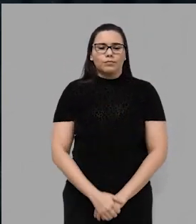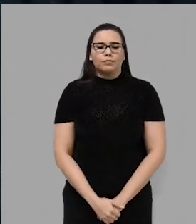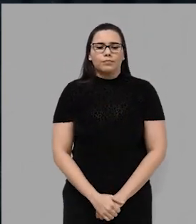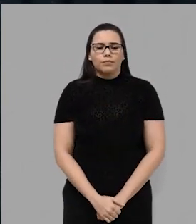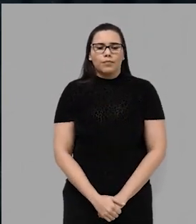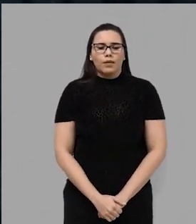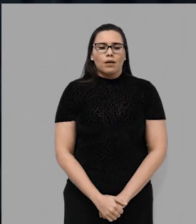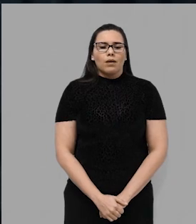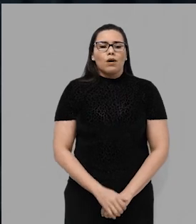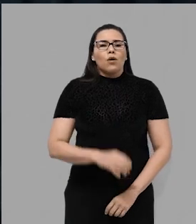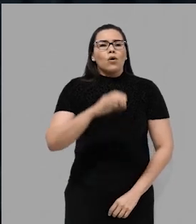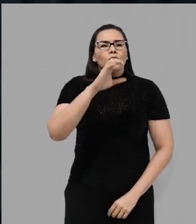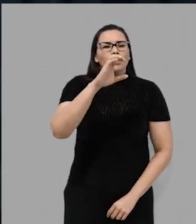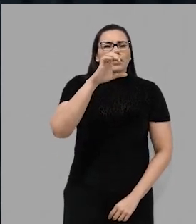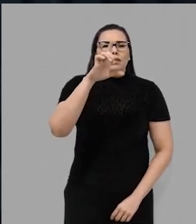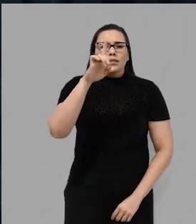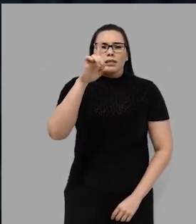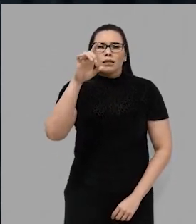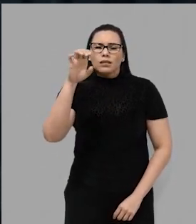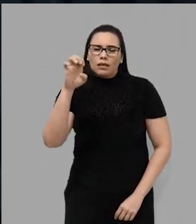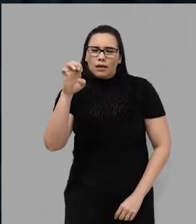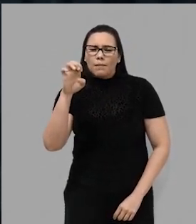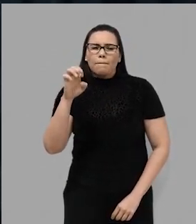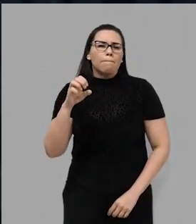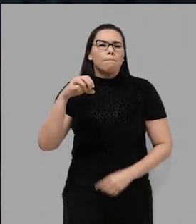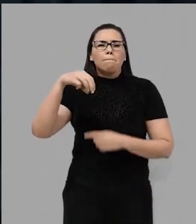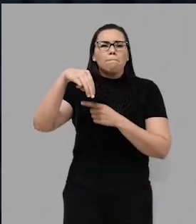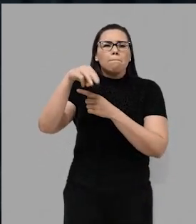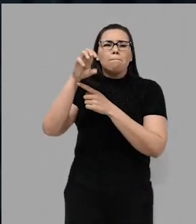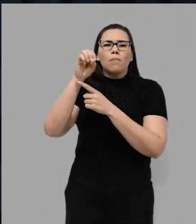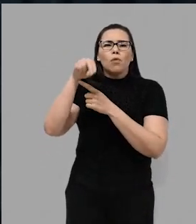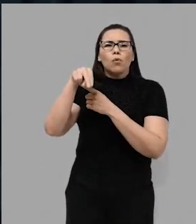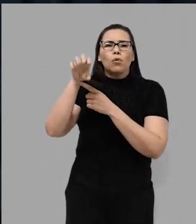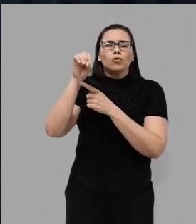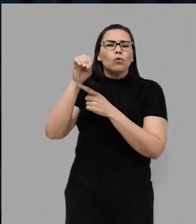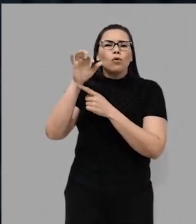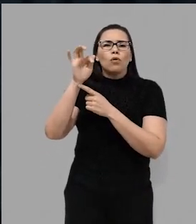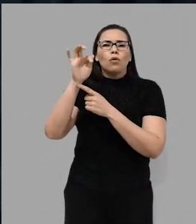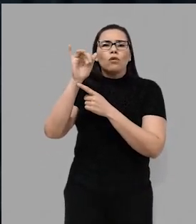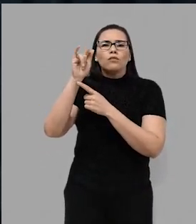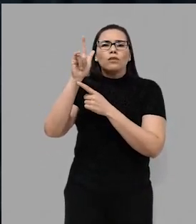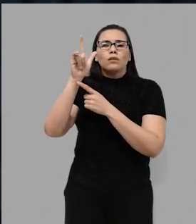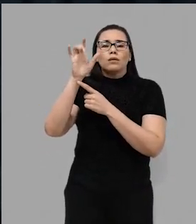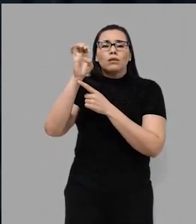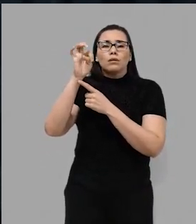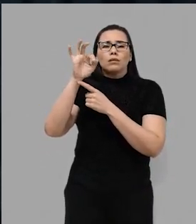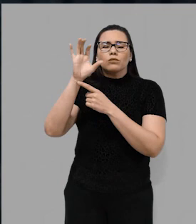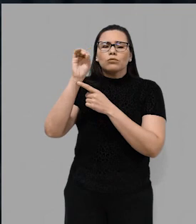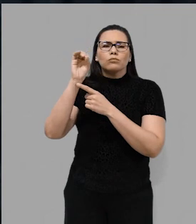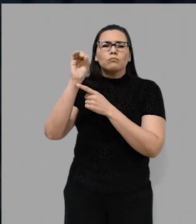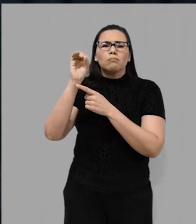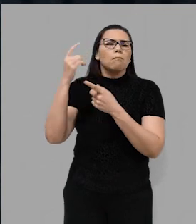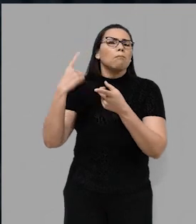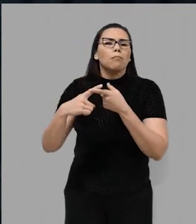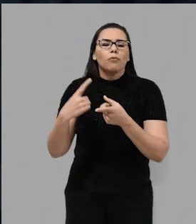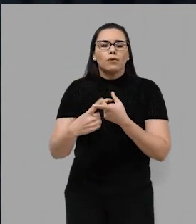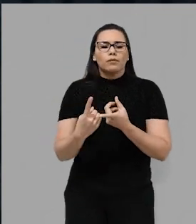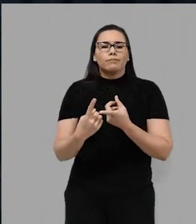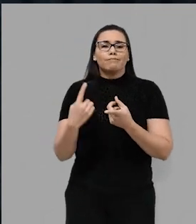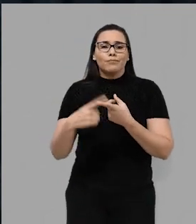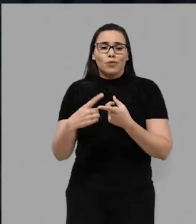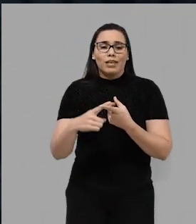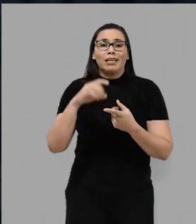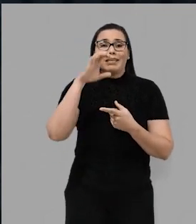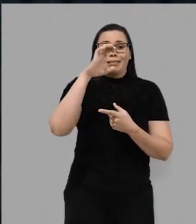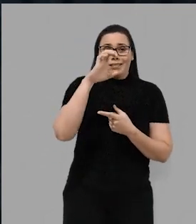grupo que tem o C, D e E é monofilético? Porque C, D e E pertencem